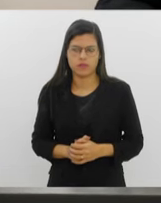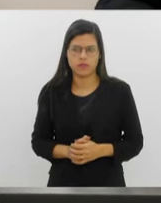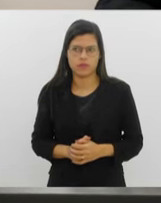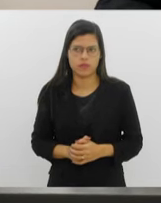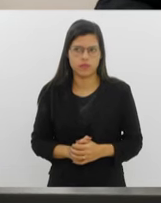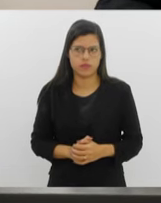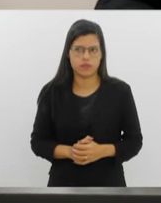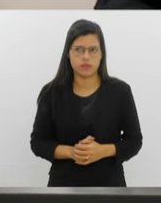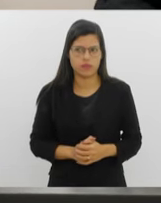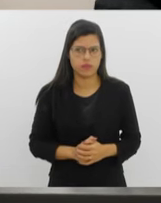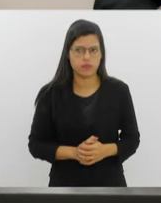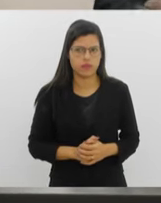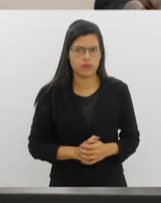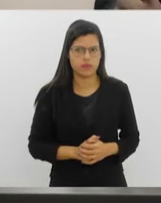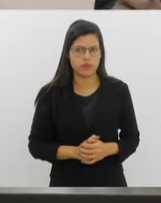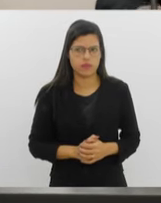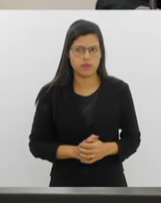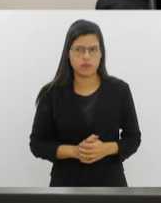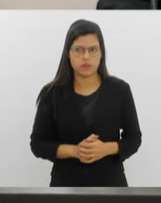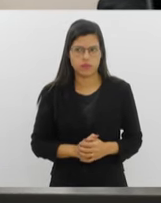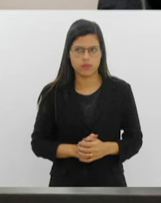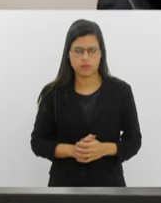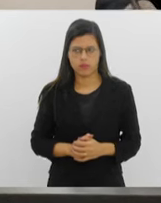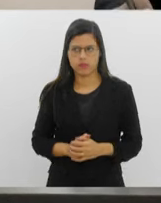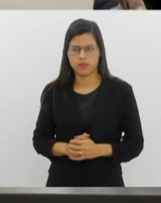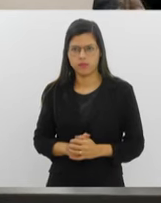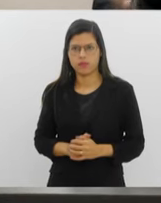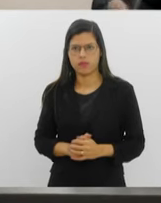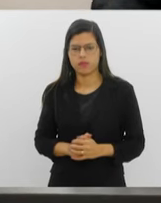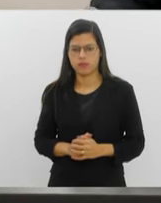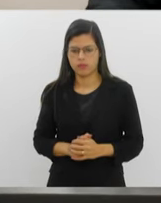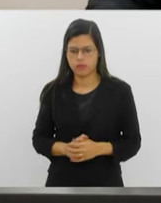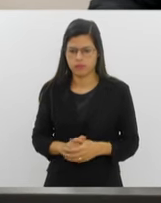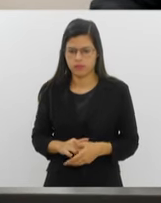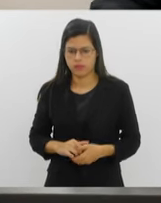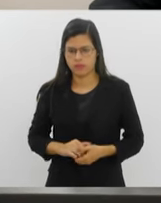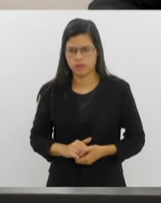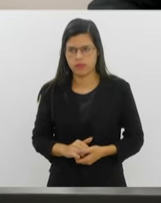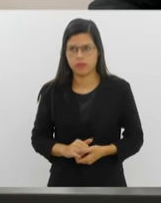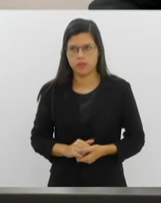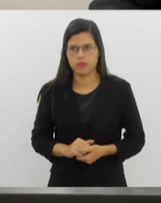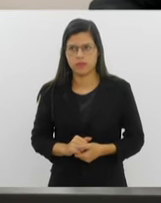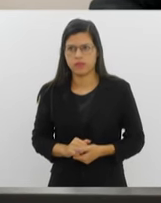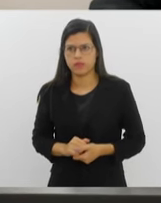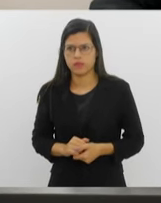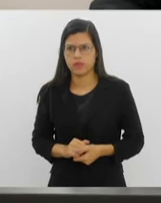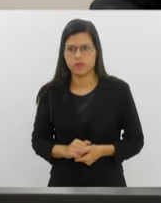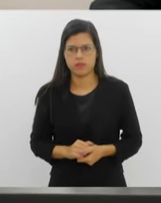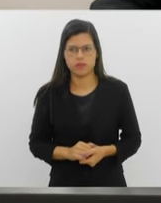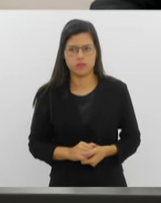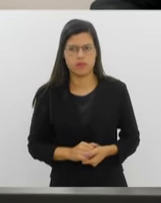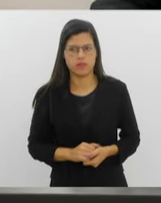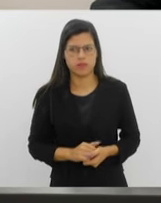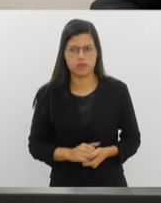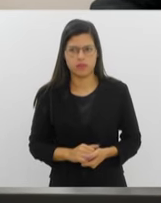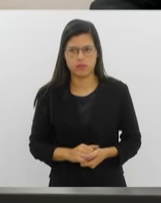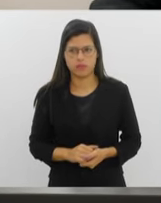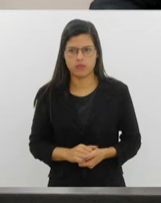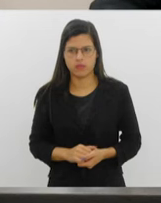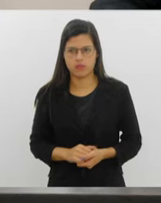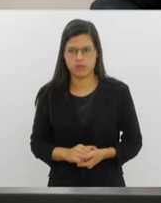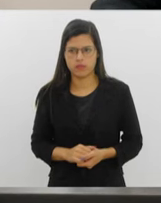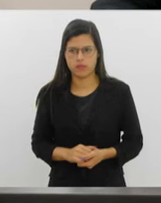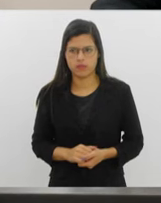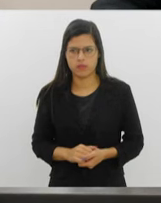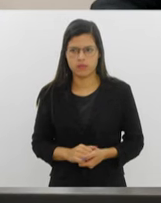Nelson, Carlos Caiado, Coronel Salema, Daniel Librelon, Felipe Soares, Franciane Mota, Gustavo Tutuca, Marcelo Cabeleireiro, Márcio Galberto, Renato